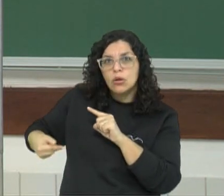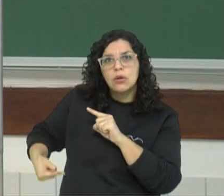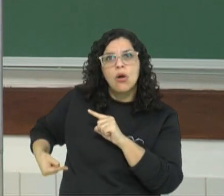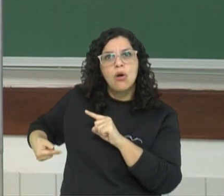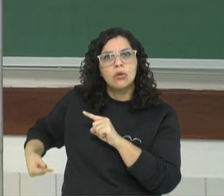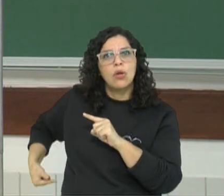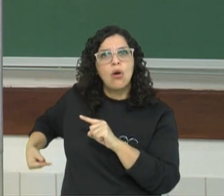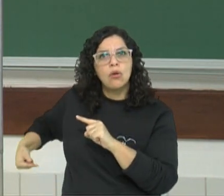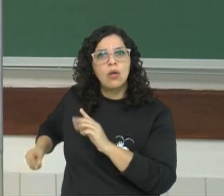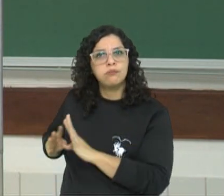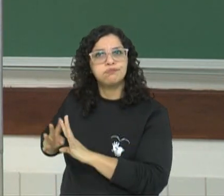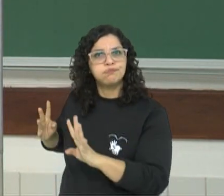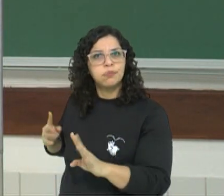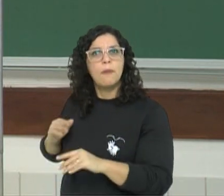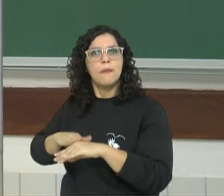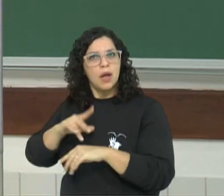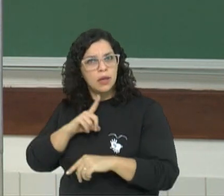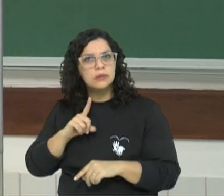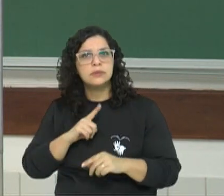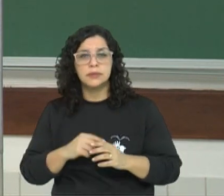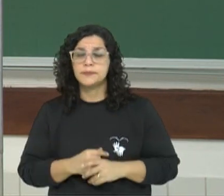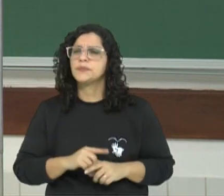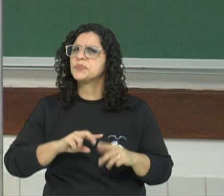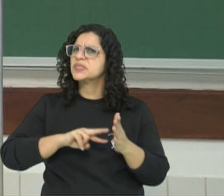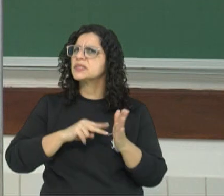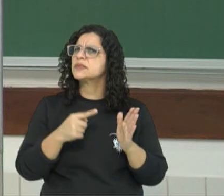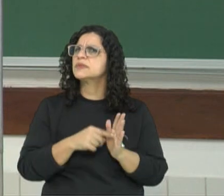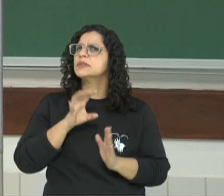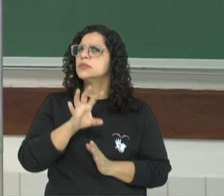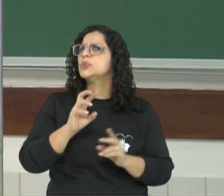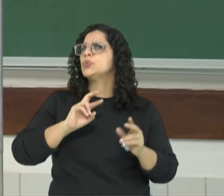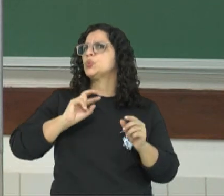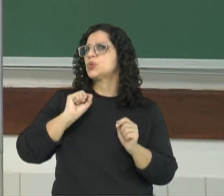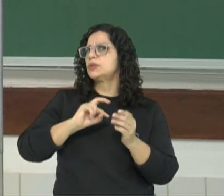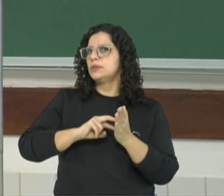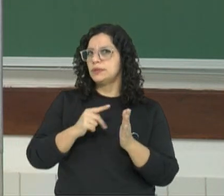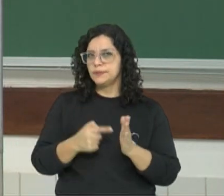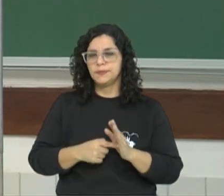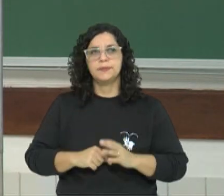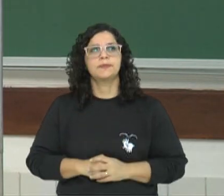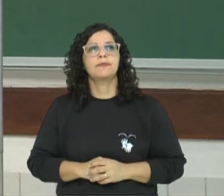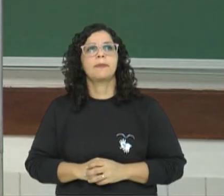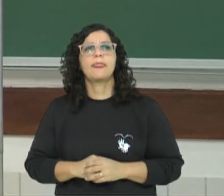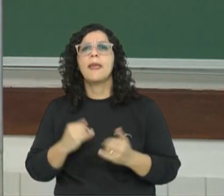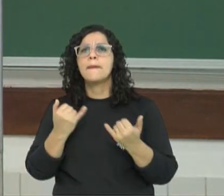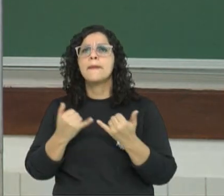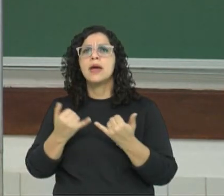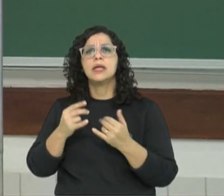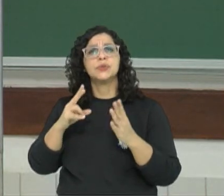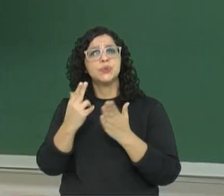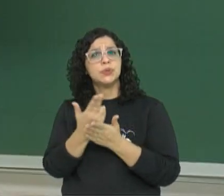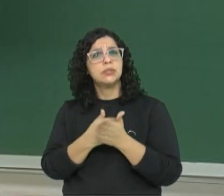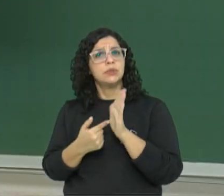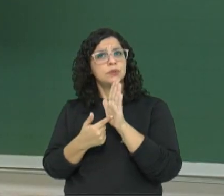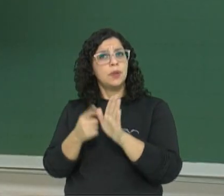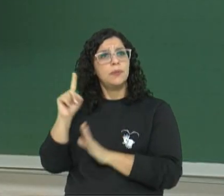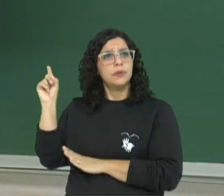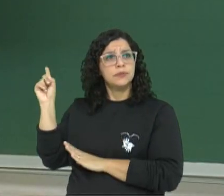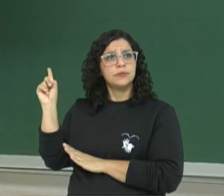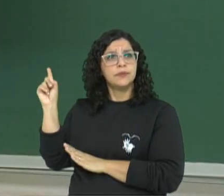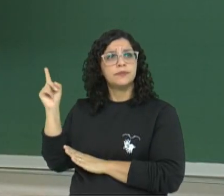né? Ou seja, você coloca mais rodas. O que representa colocar mais rodas? É como essa imagem está mostrando aqui para